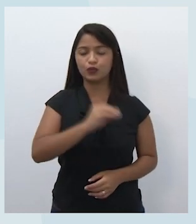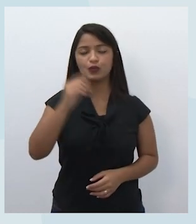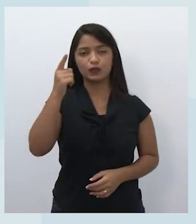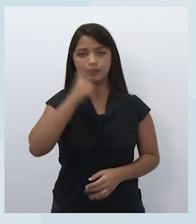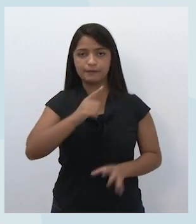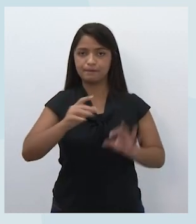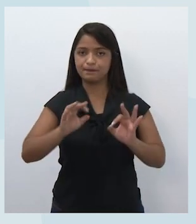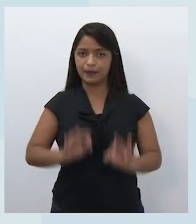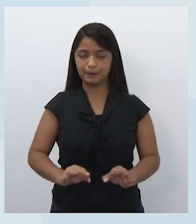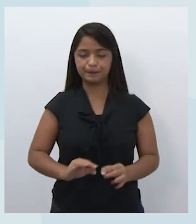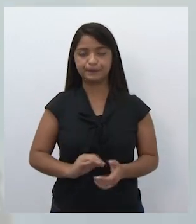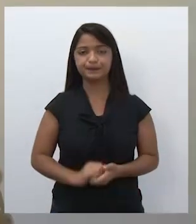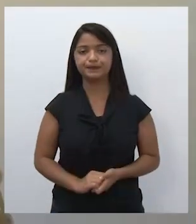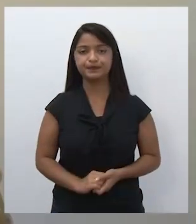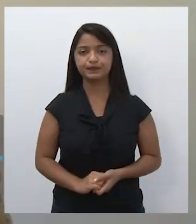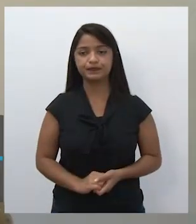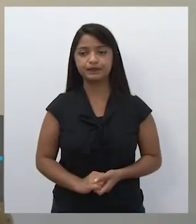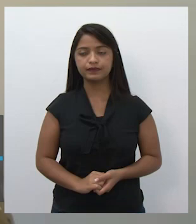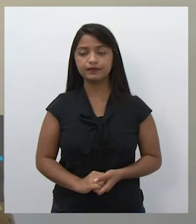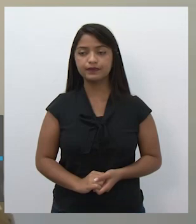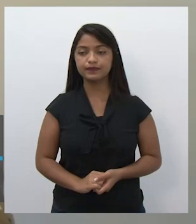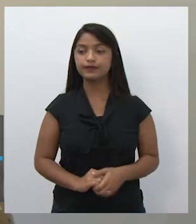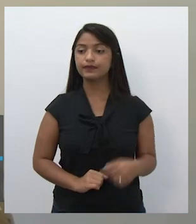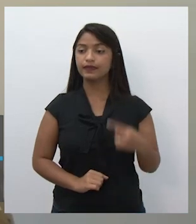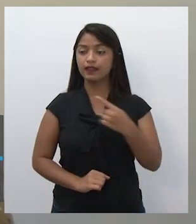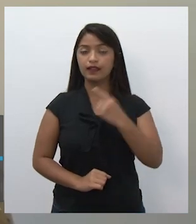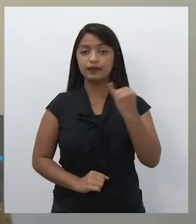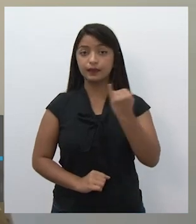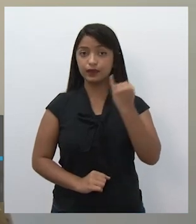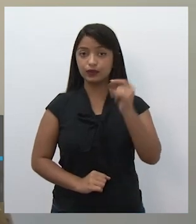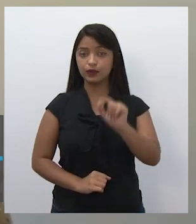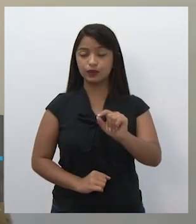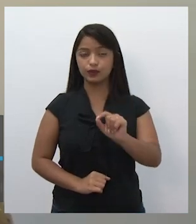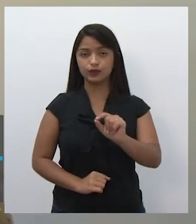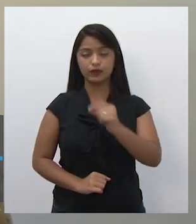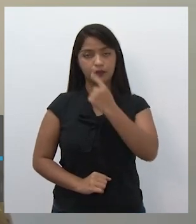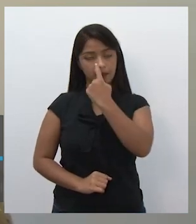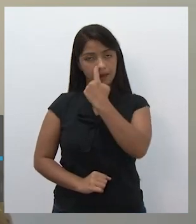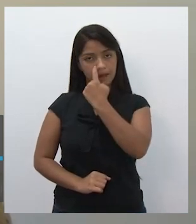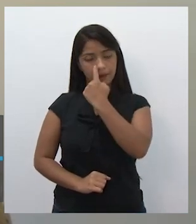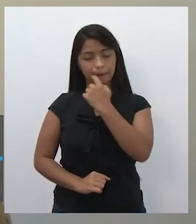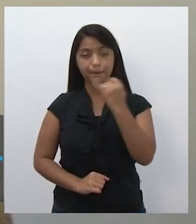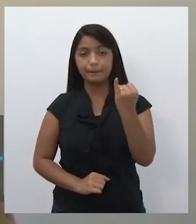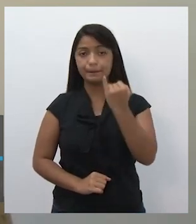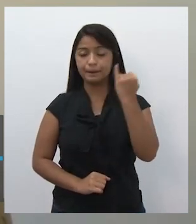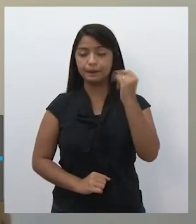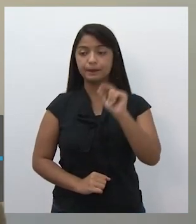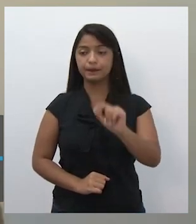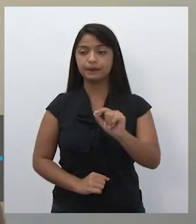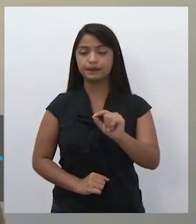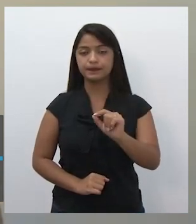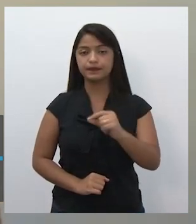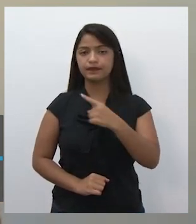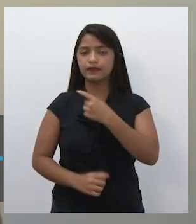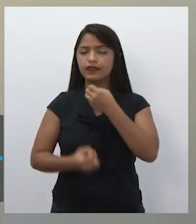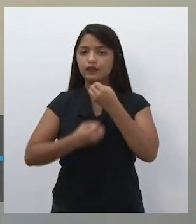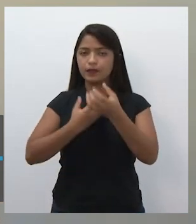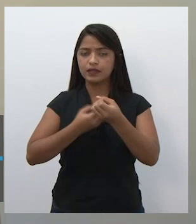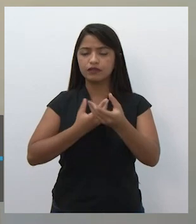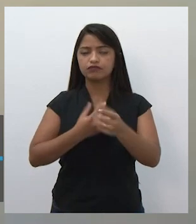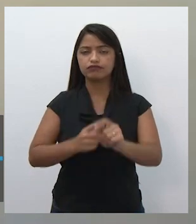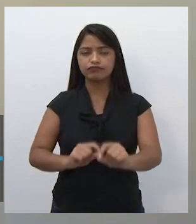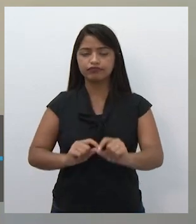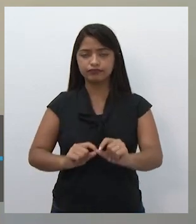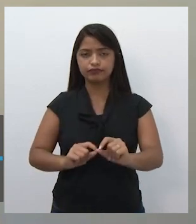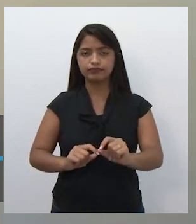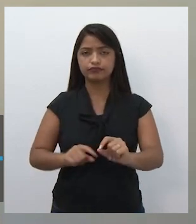professor, pode tirar a tela, por favor, a gente voltar e dizer assim: formação integral